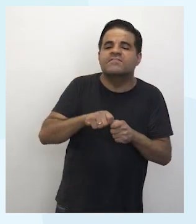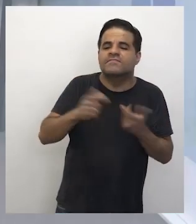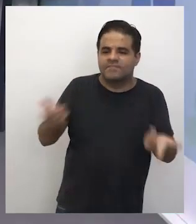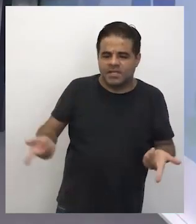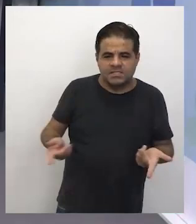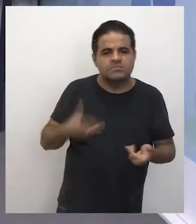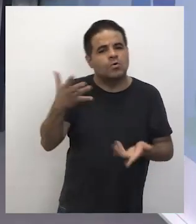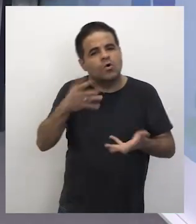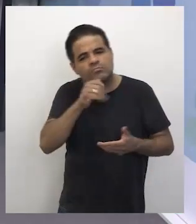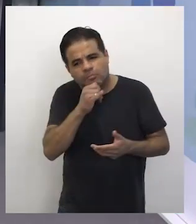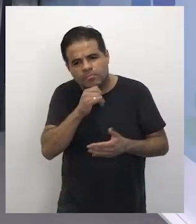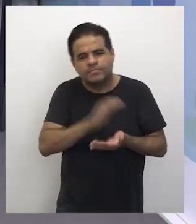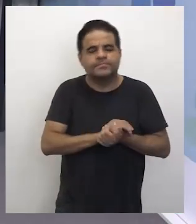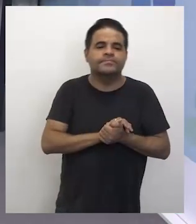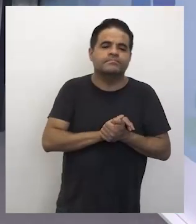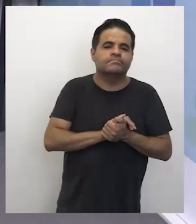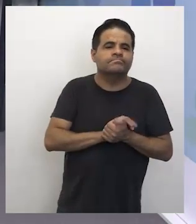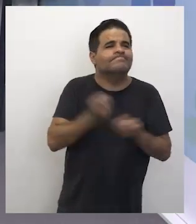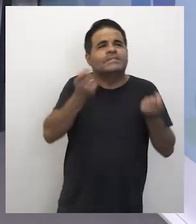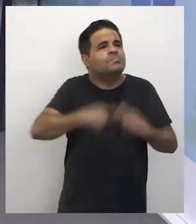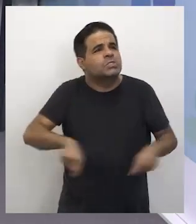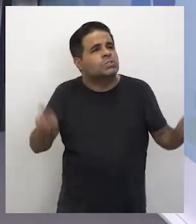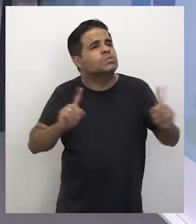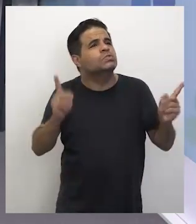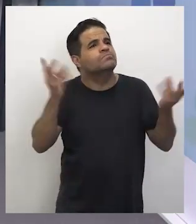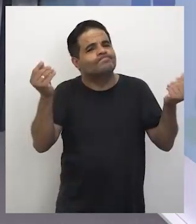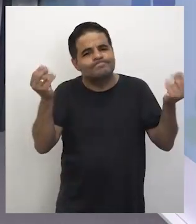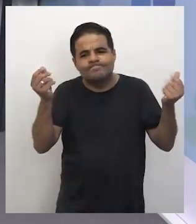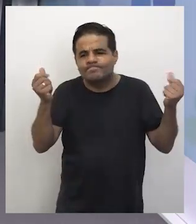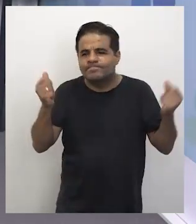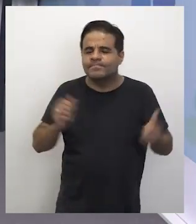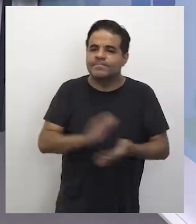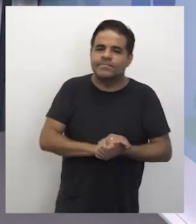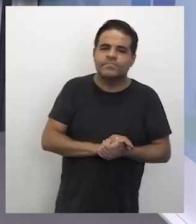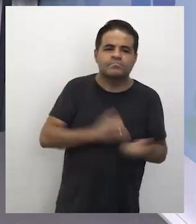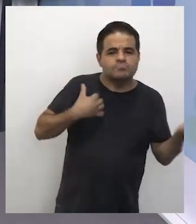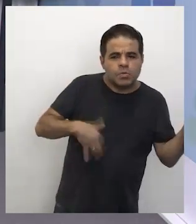hoje, por exemplo, que não depende... Quando a gente tocar um instrumento